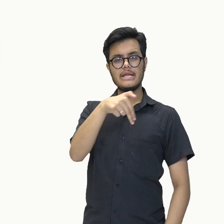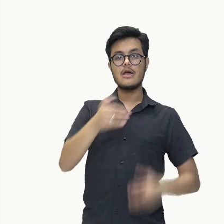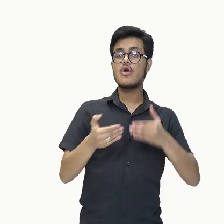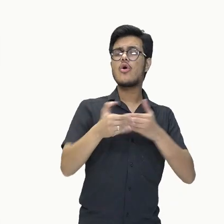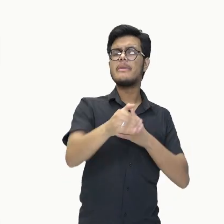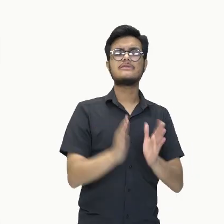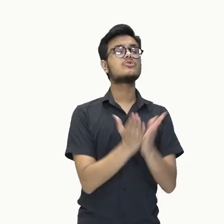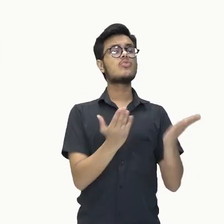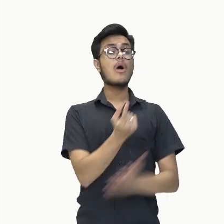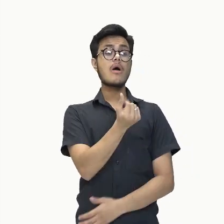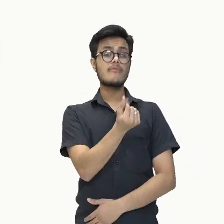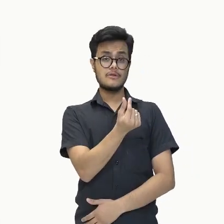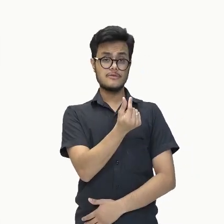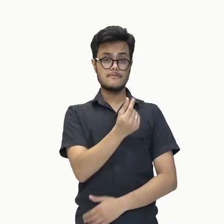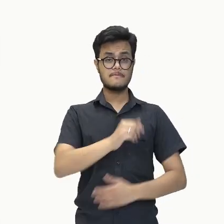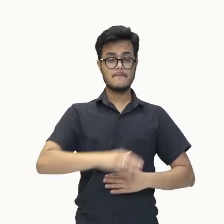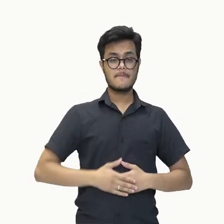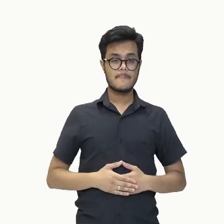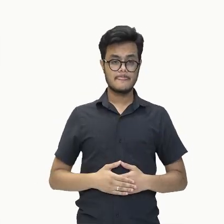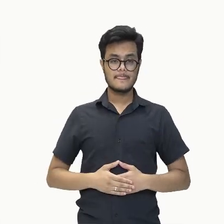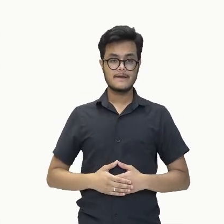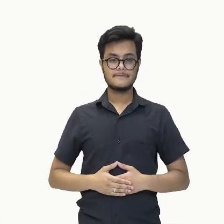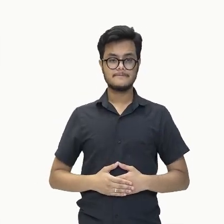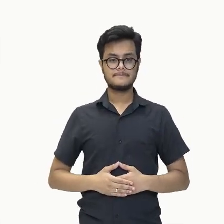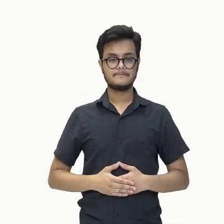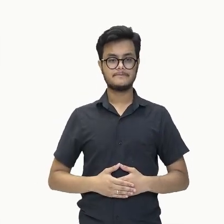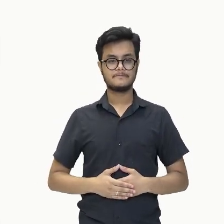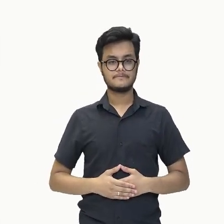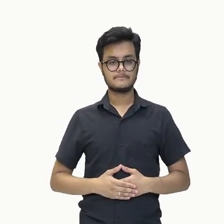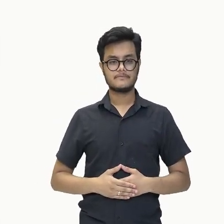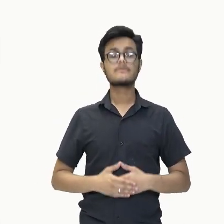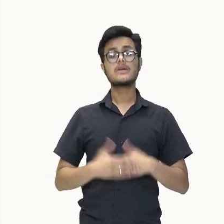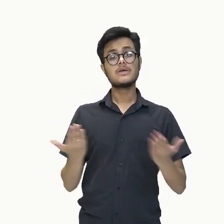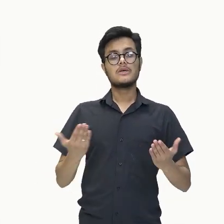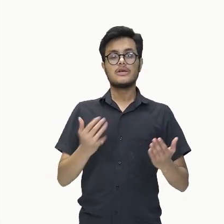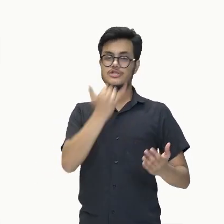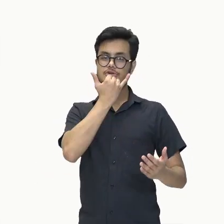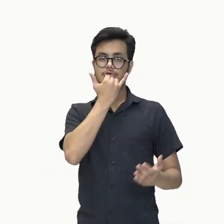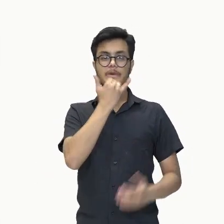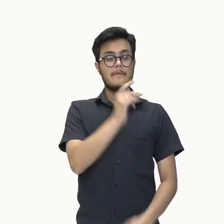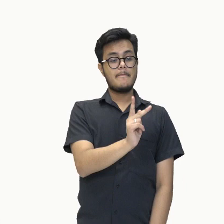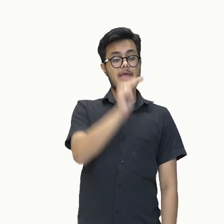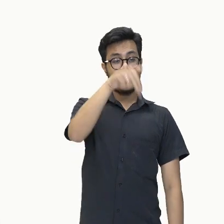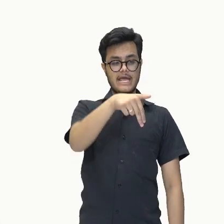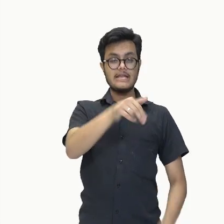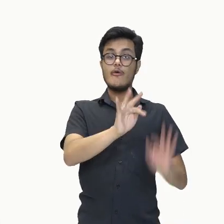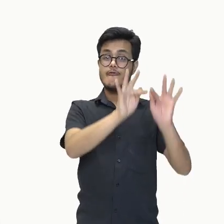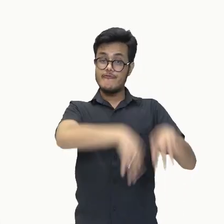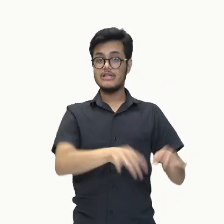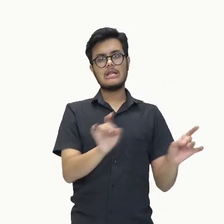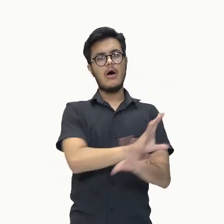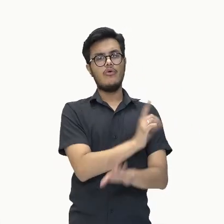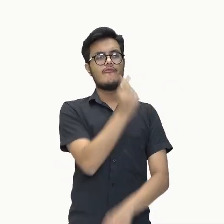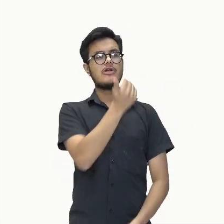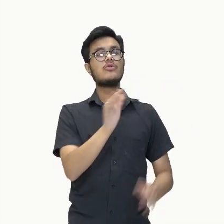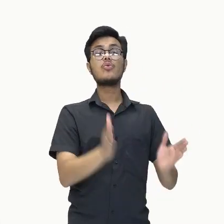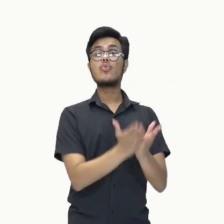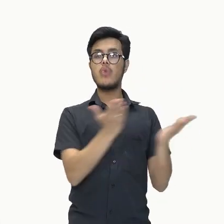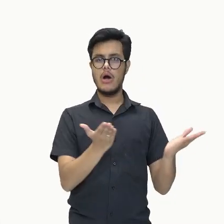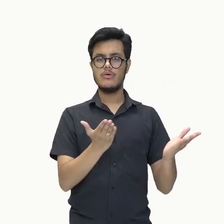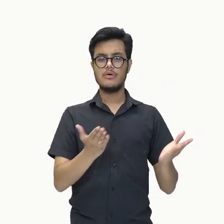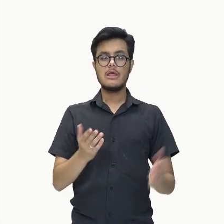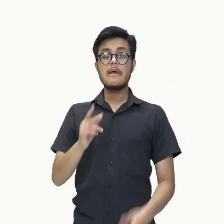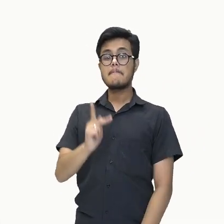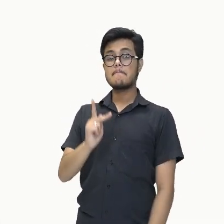calcular. O preço inicial, que foi dado na questão, que é de R$ 3.900. E esse I aqui vai